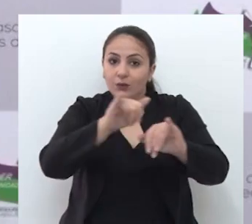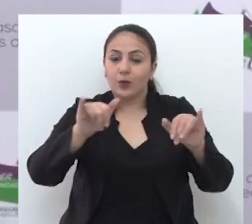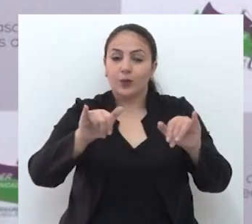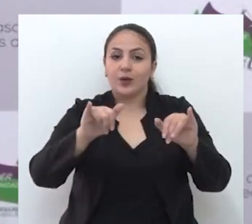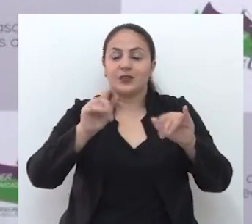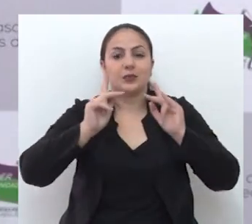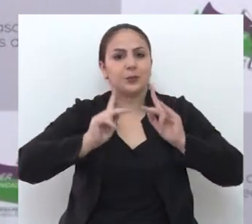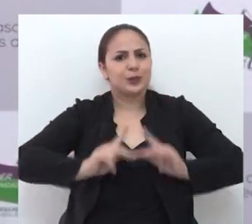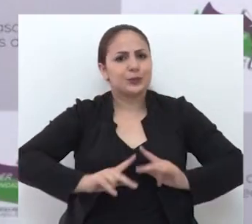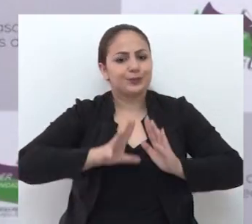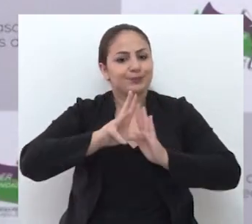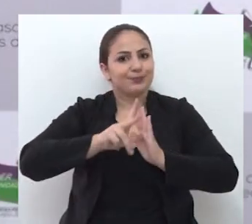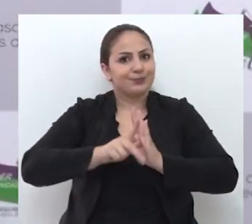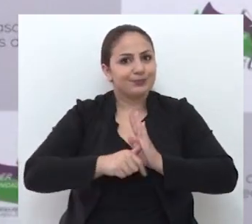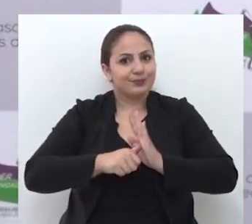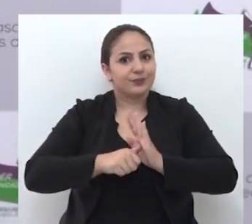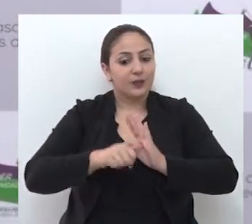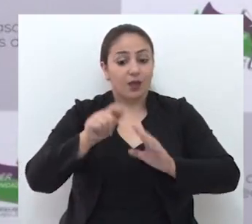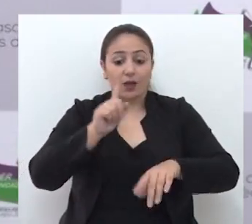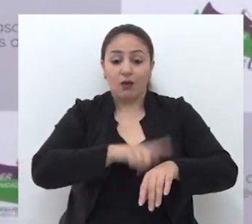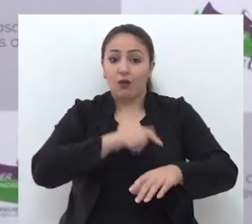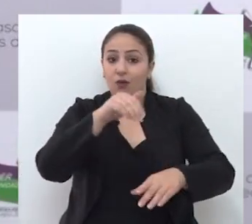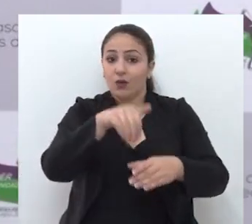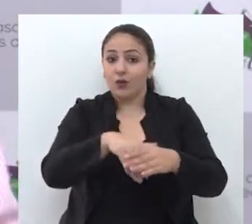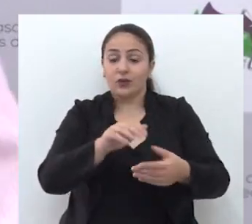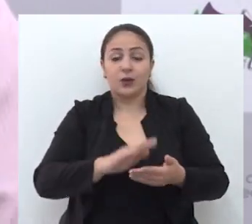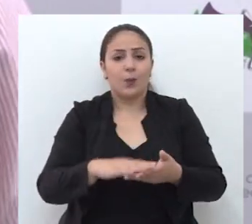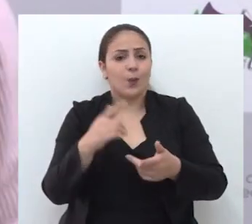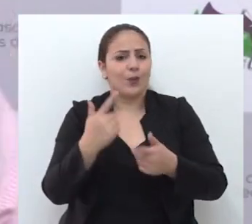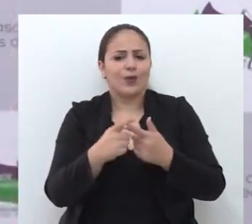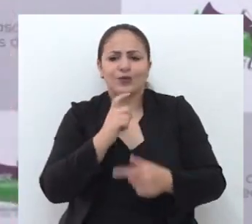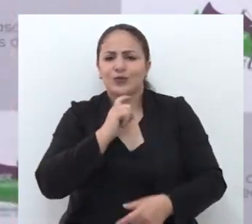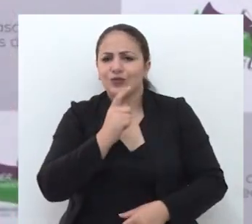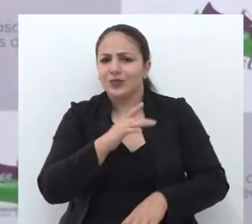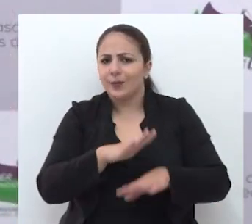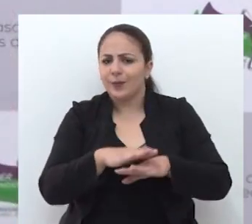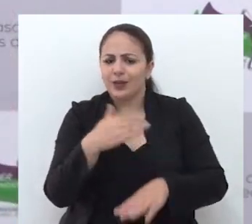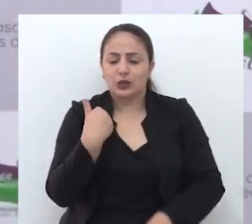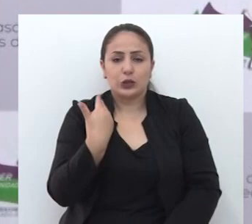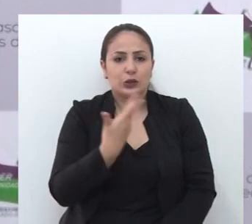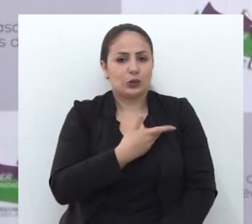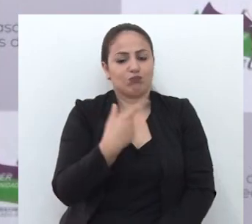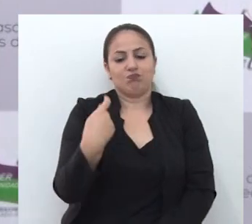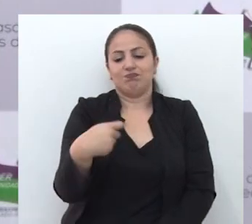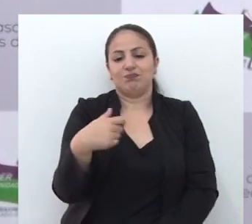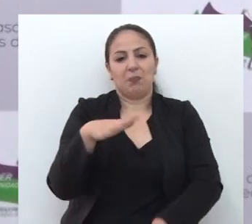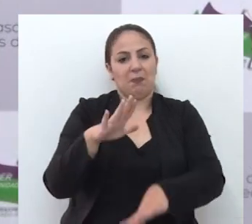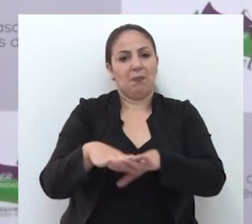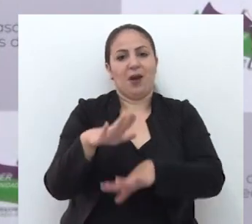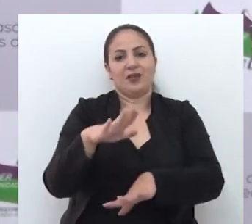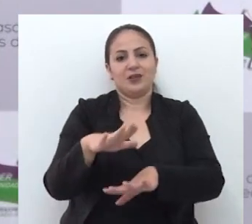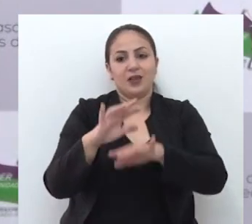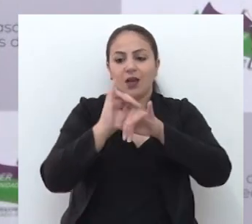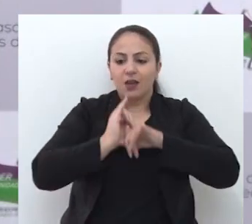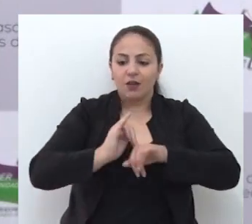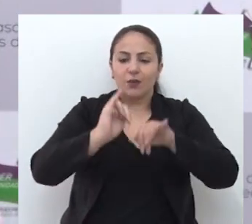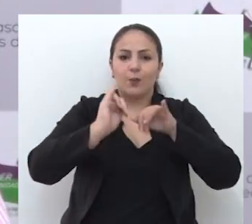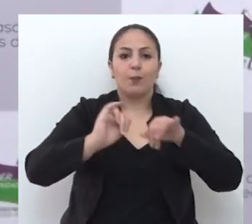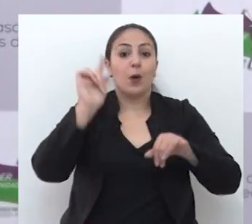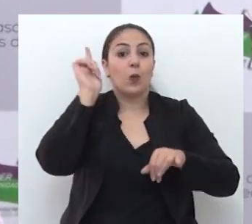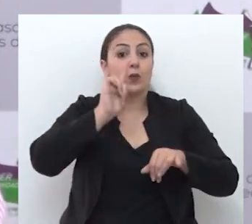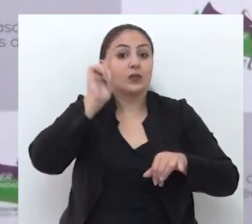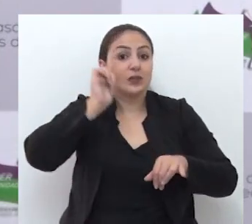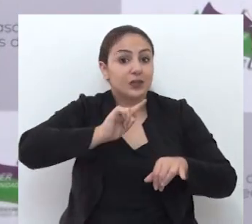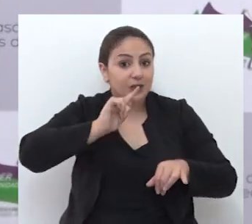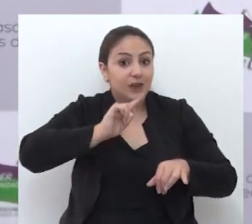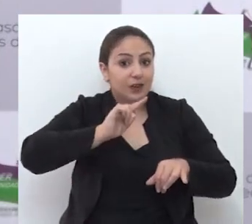recado para esses bandidos ladrão nas urnas, que não cabe mais. Nós não precisamos mais de mídia para